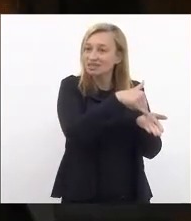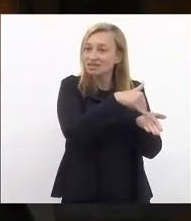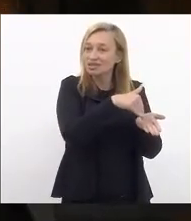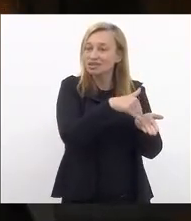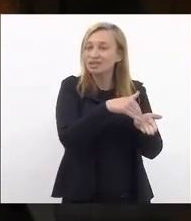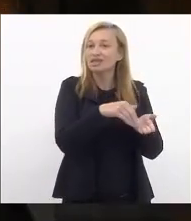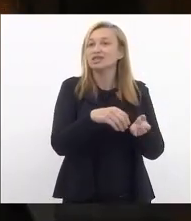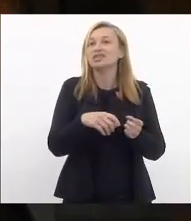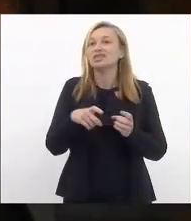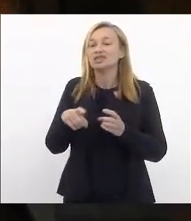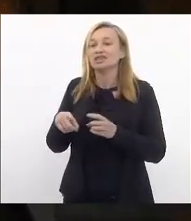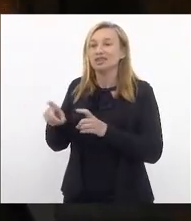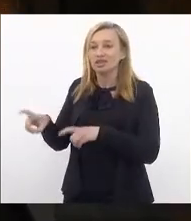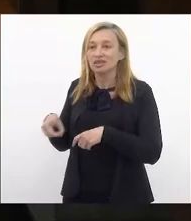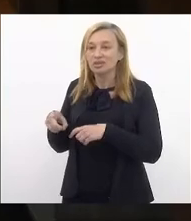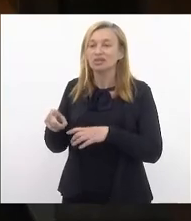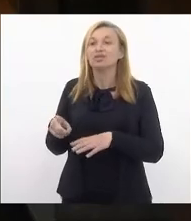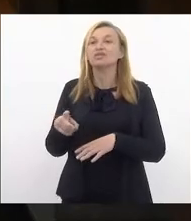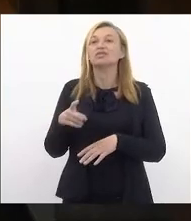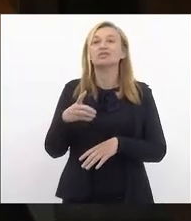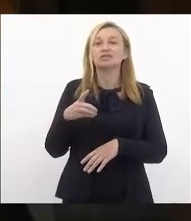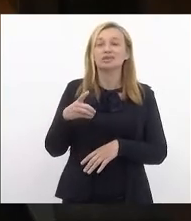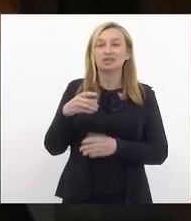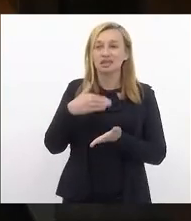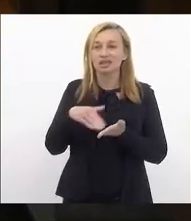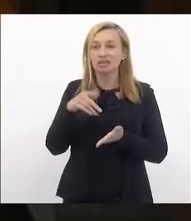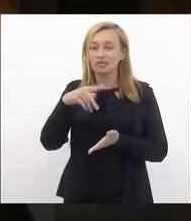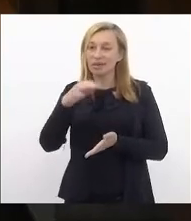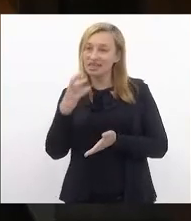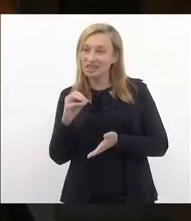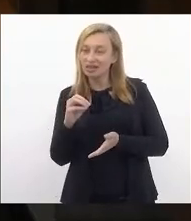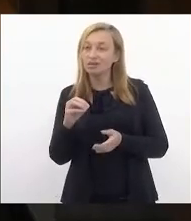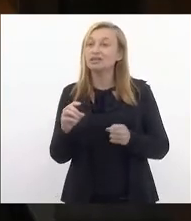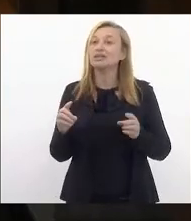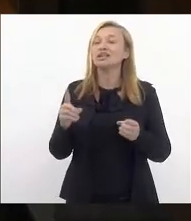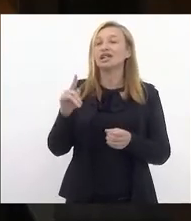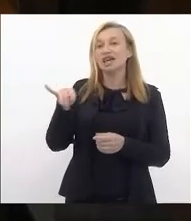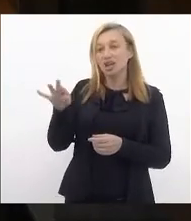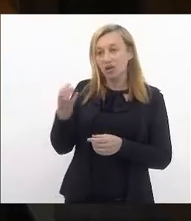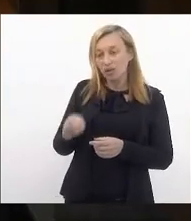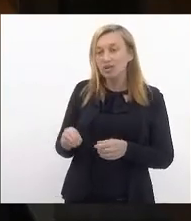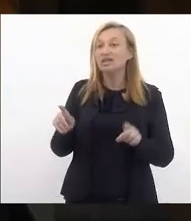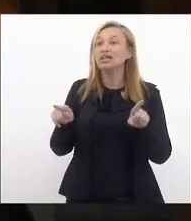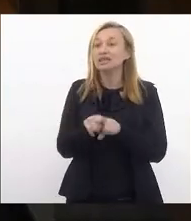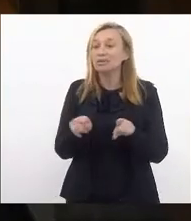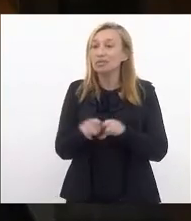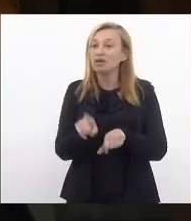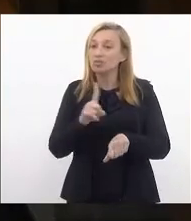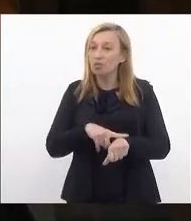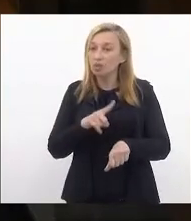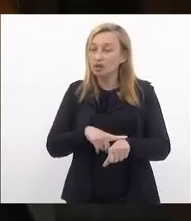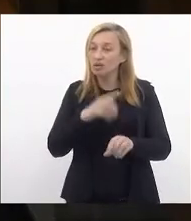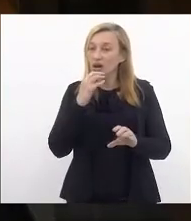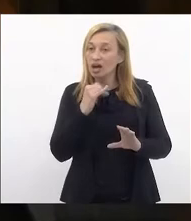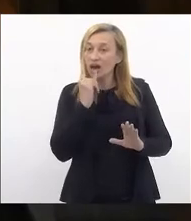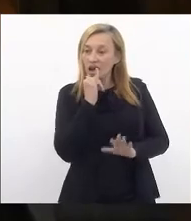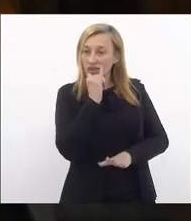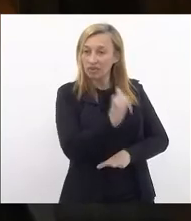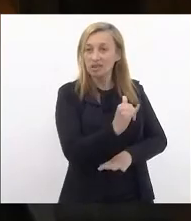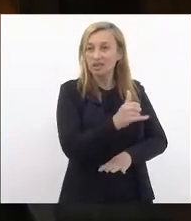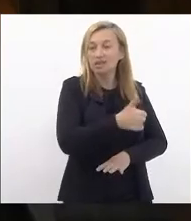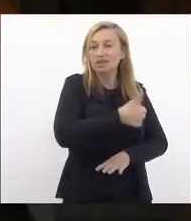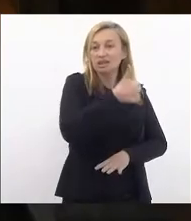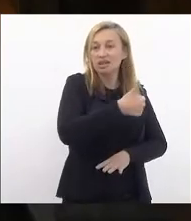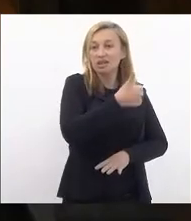agricultura do secretário Marcelo Queiroz que também na mesma hora oficiou a 11ª